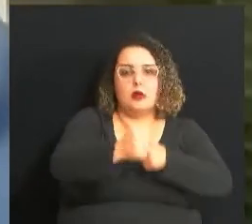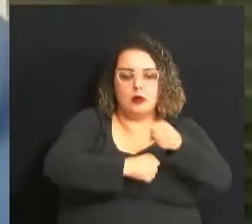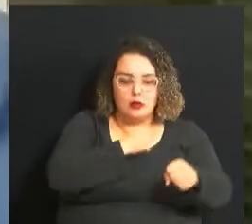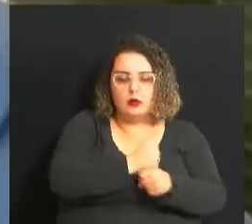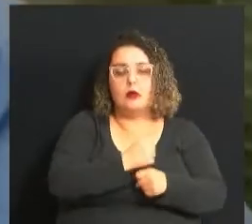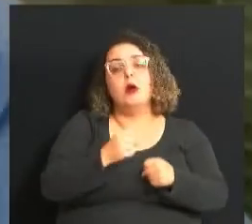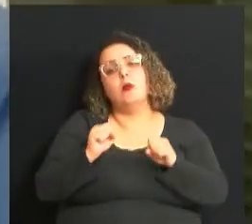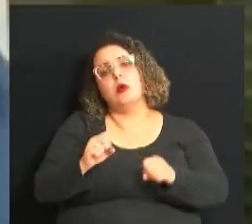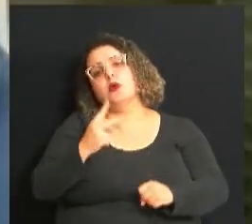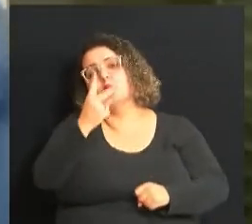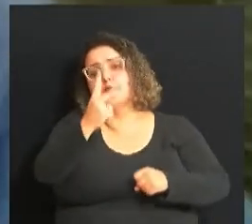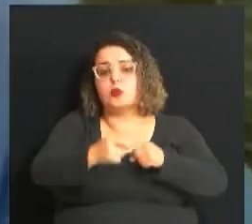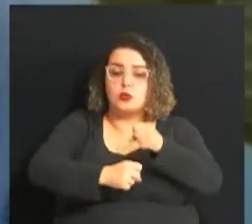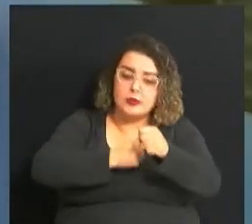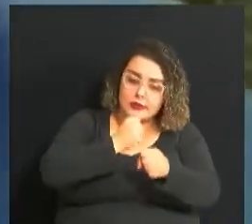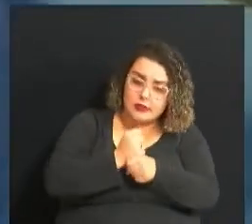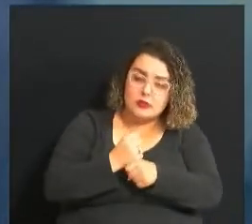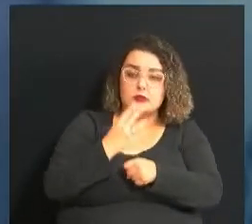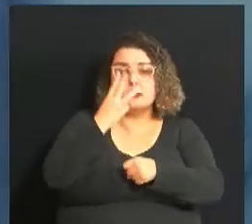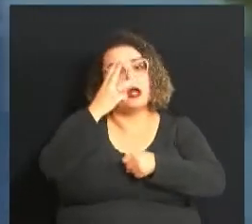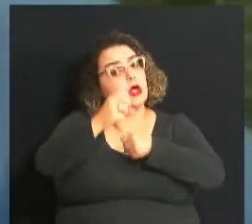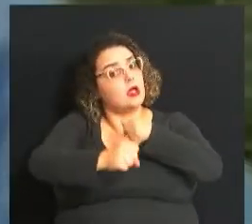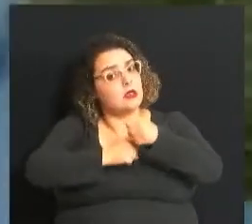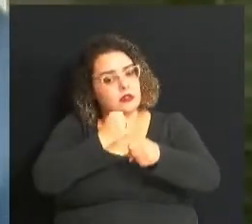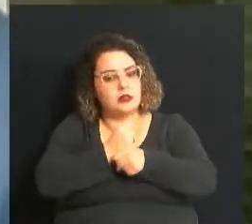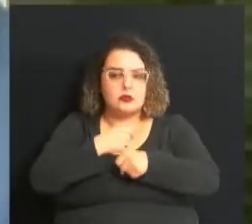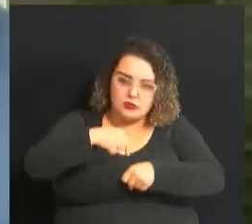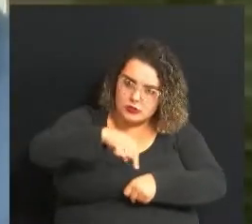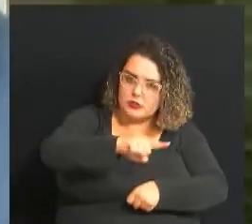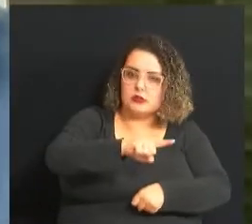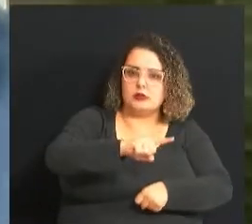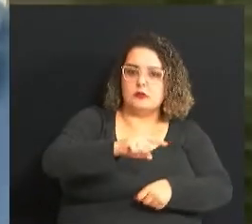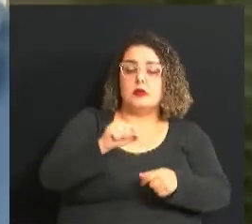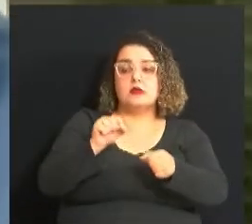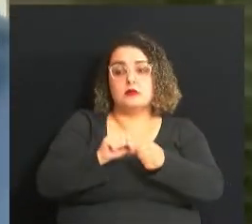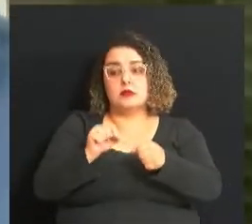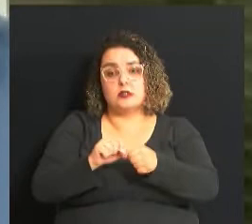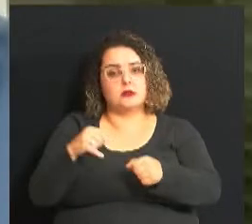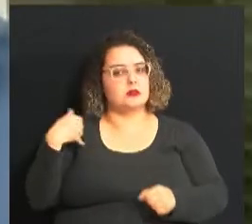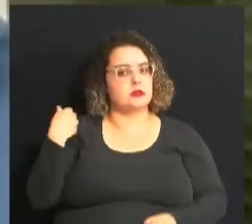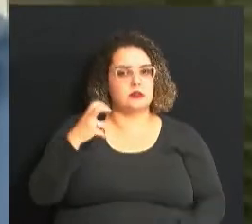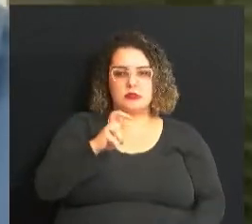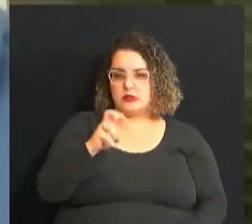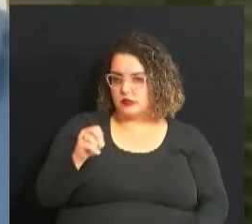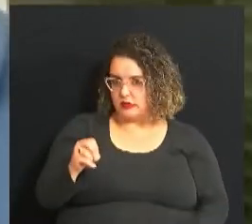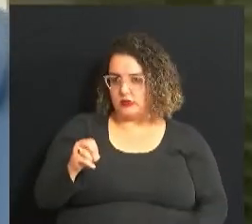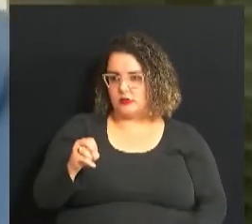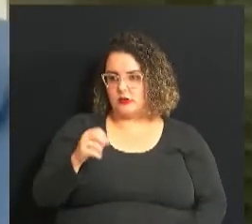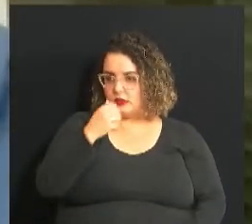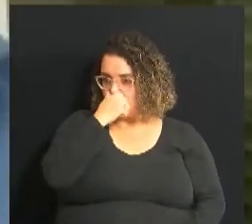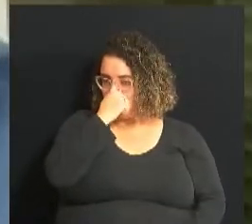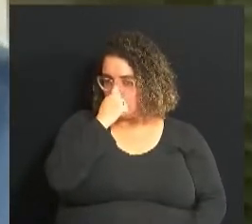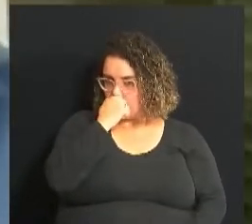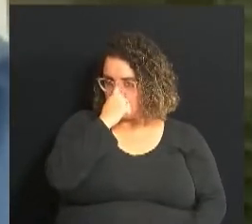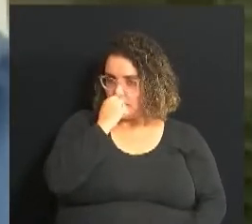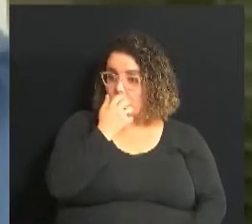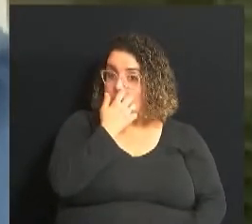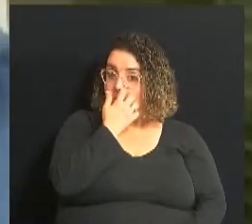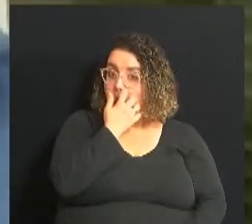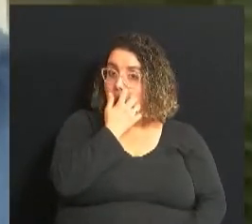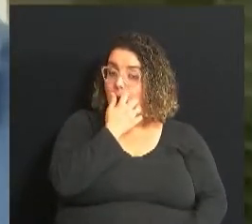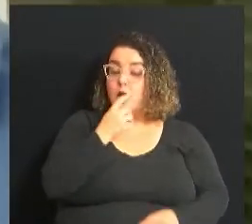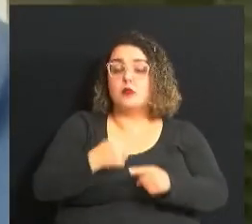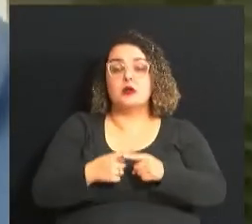anos. Mas é sim fazer o toque PSA desde os 50 a 55 anos. Porque aí nós vamos saber se ele tem doença ou